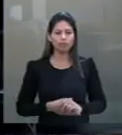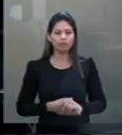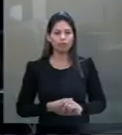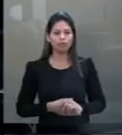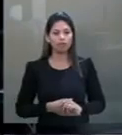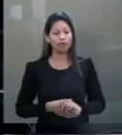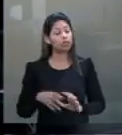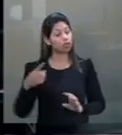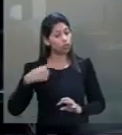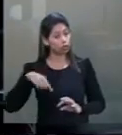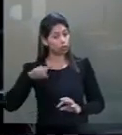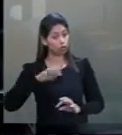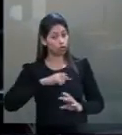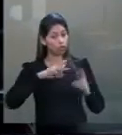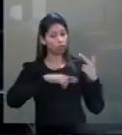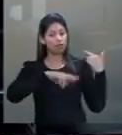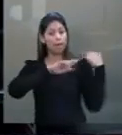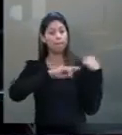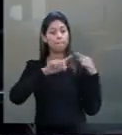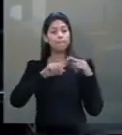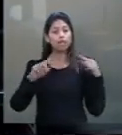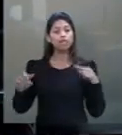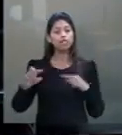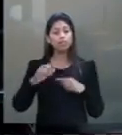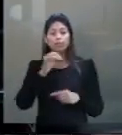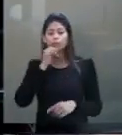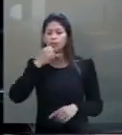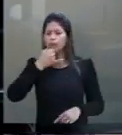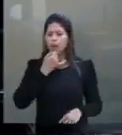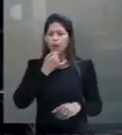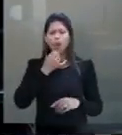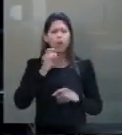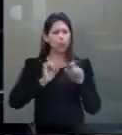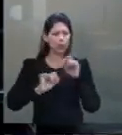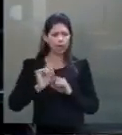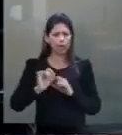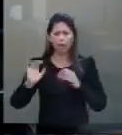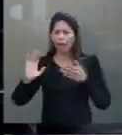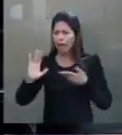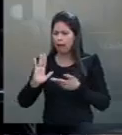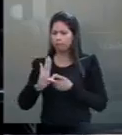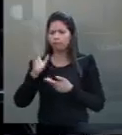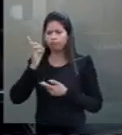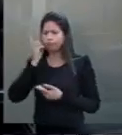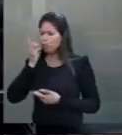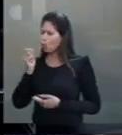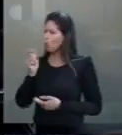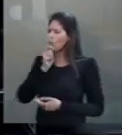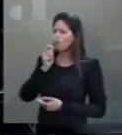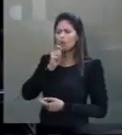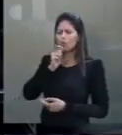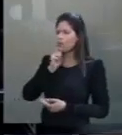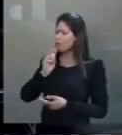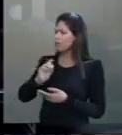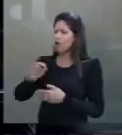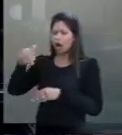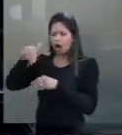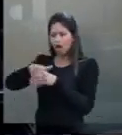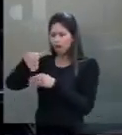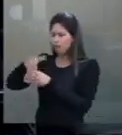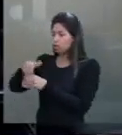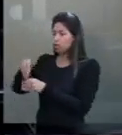de nossa autoria, mas, infelizmente, a Câmara também não votou. Nessa mesma linha, mais de 10 projetos que